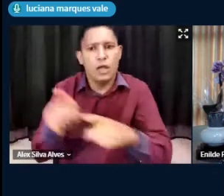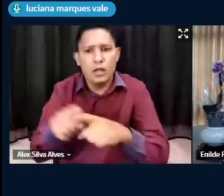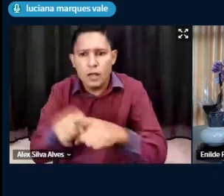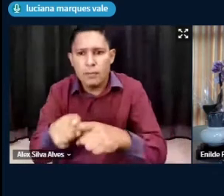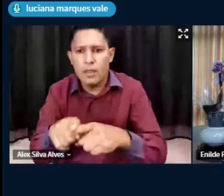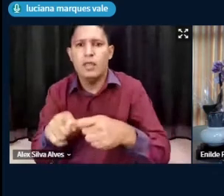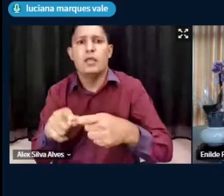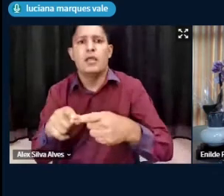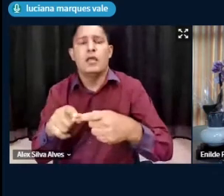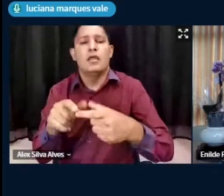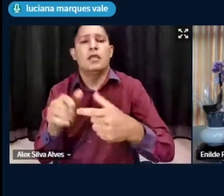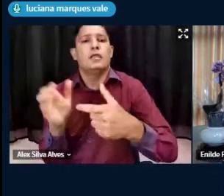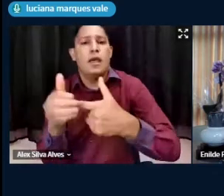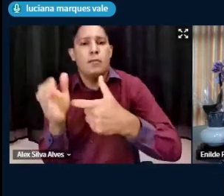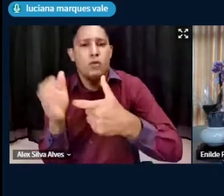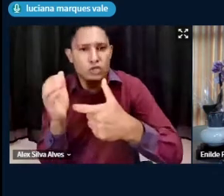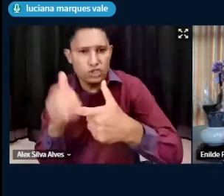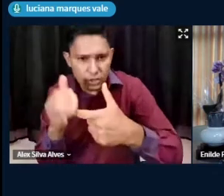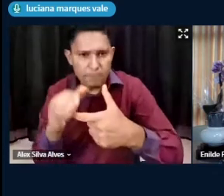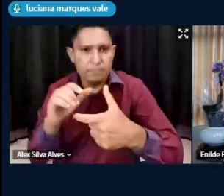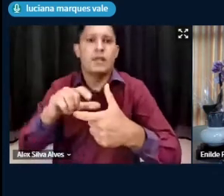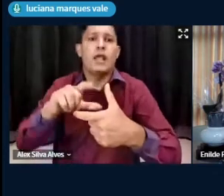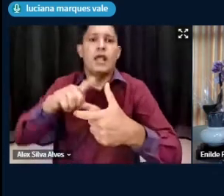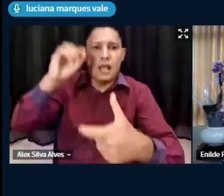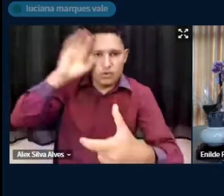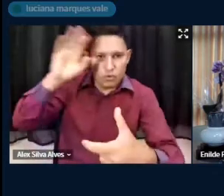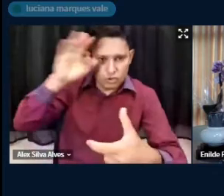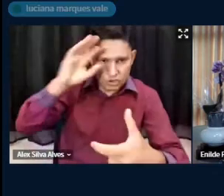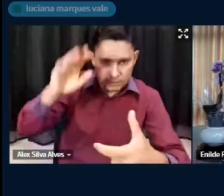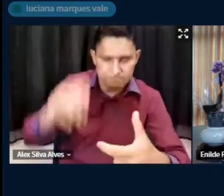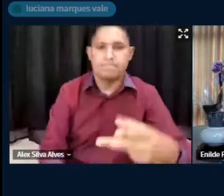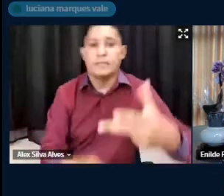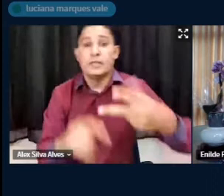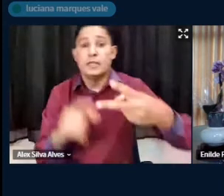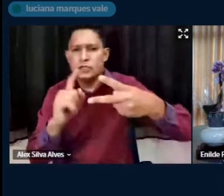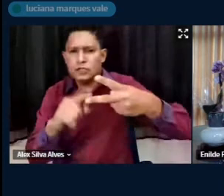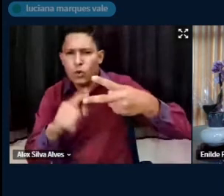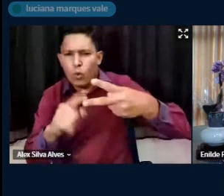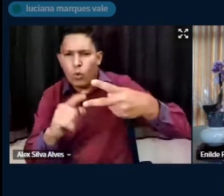em lexicologia e terminologia.